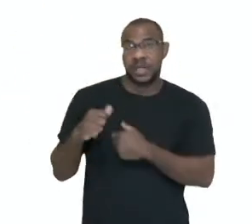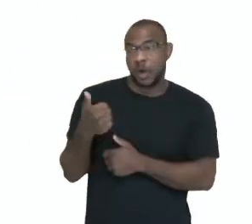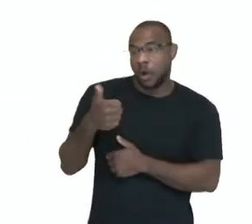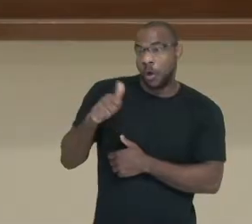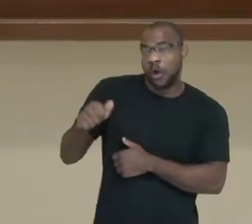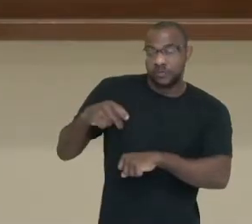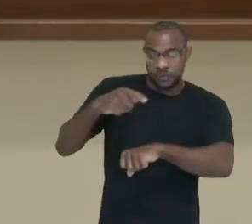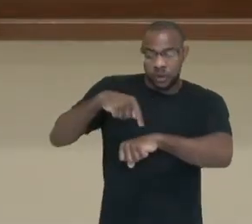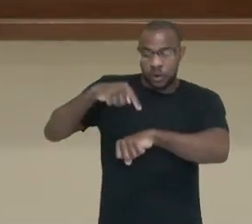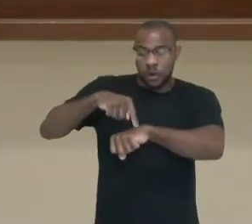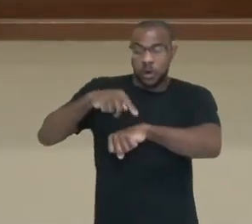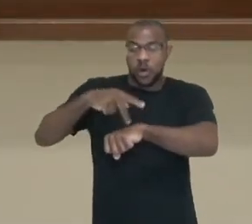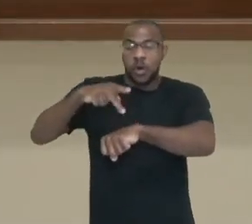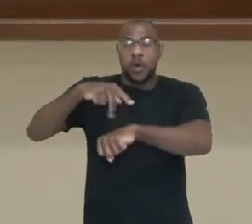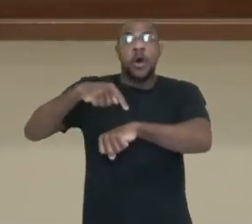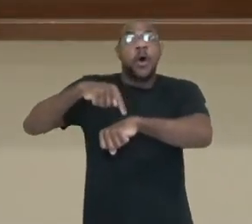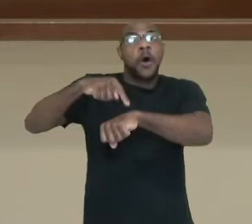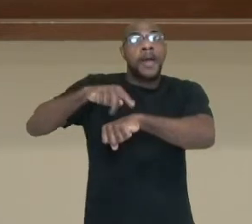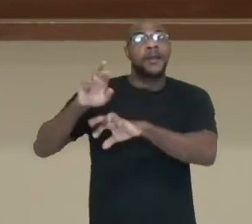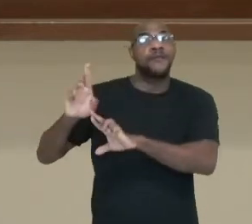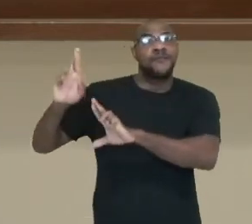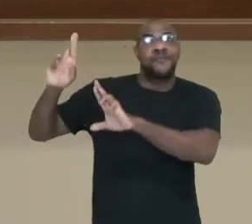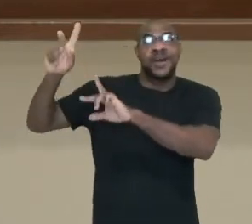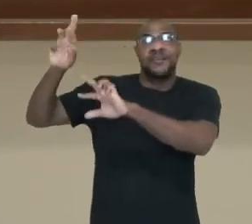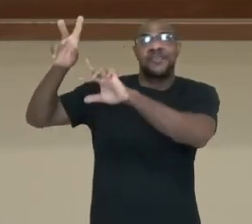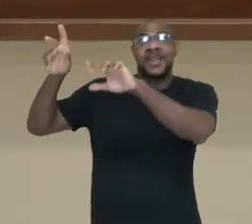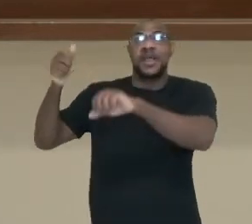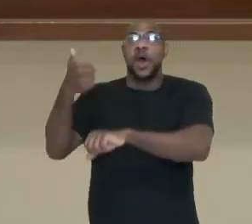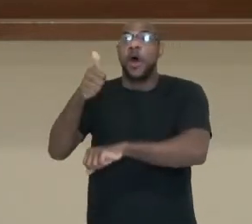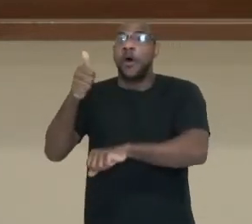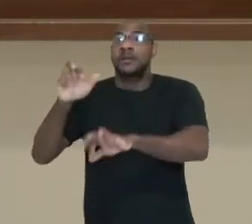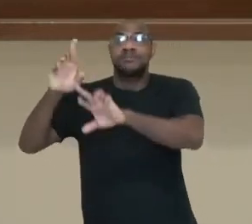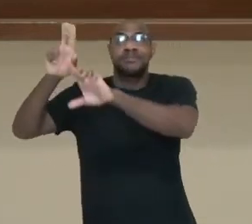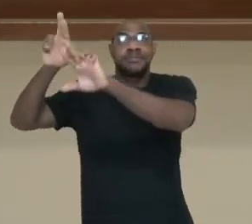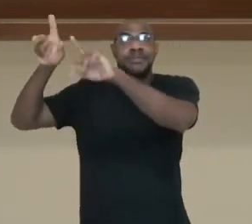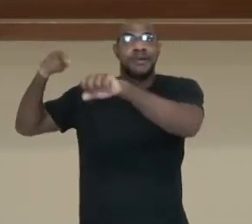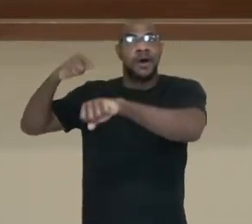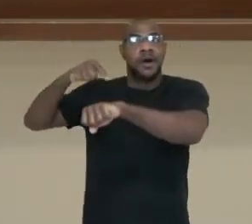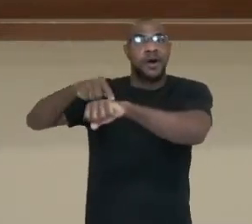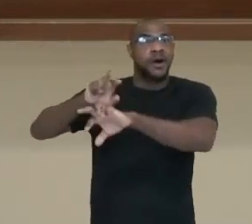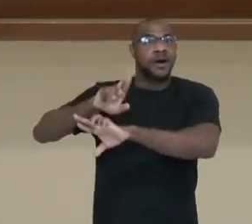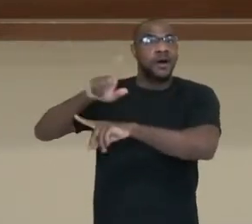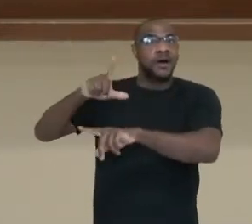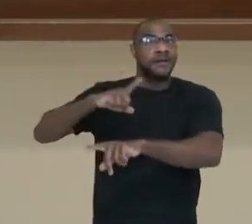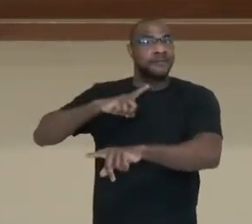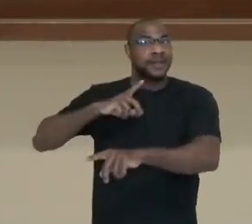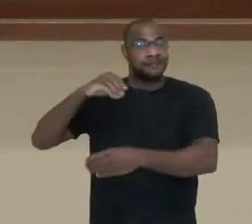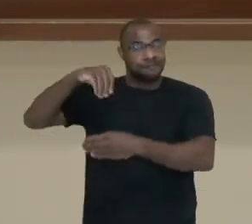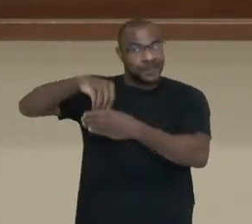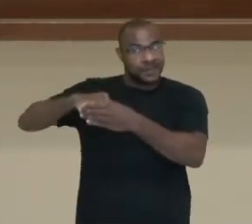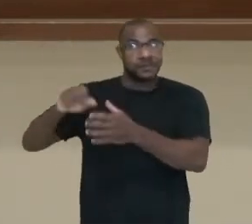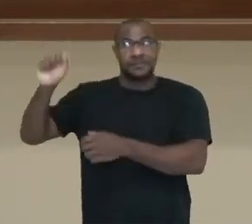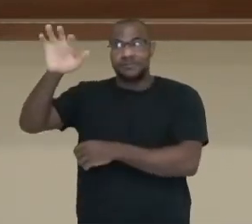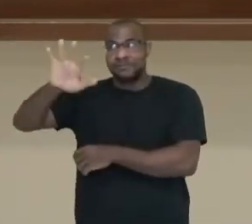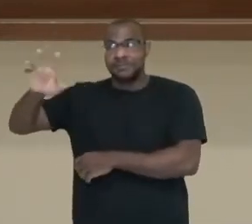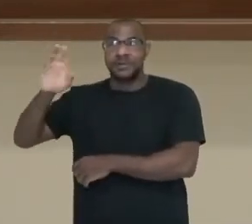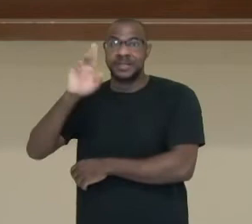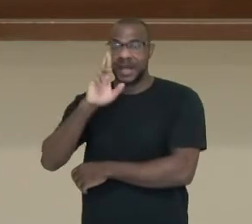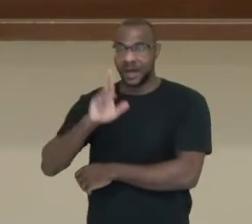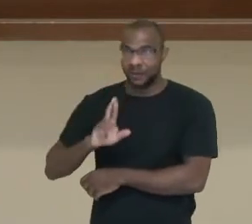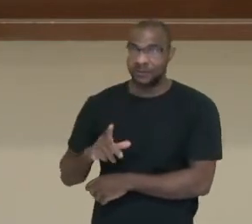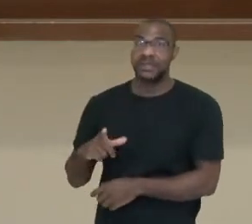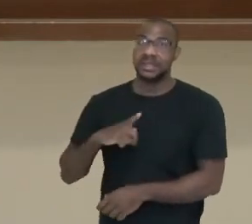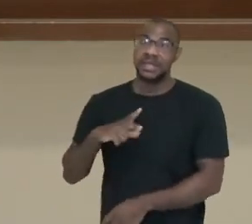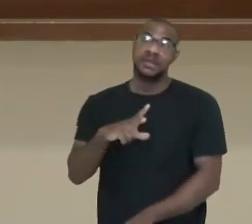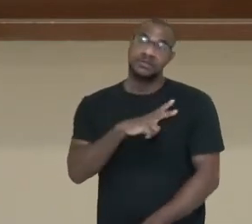fusos horários. Então, já essa noção, essa dimensão espacial, denota a particularidade e talvez